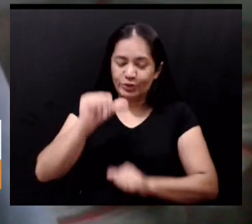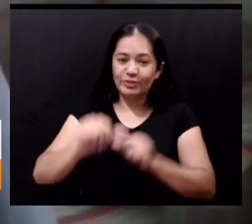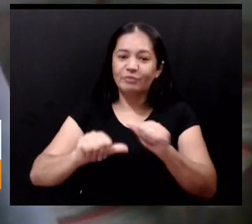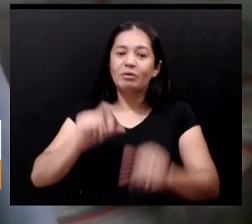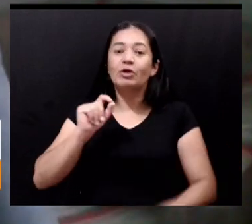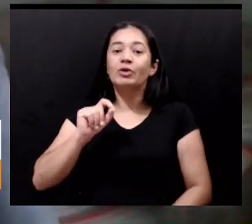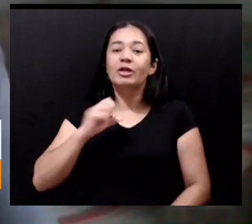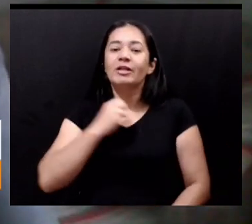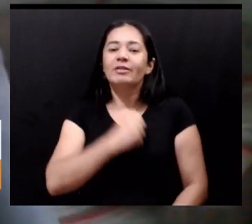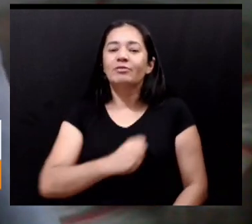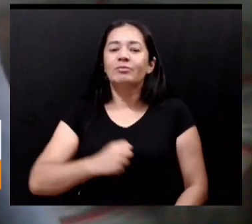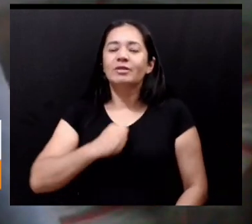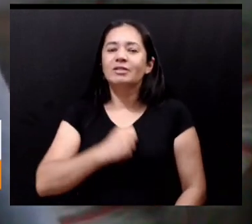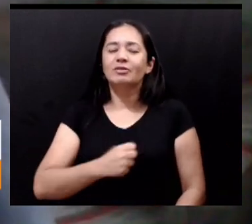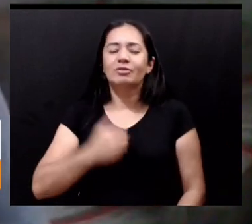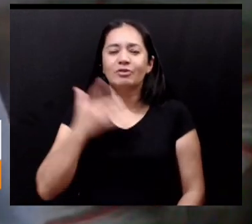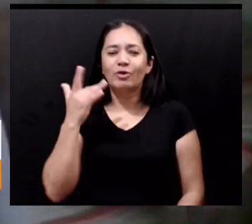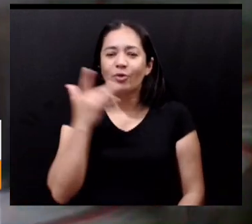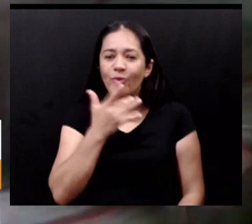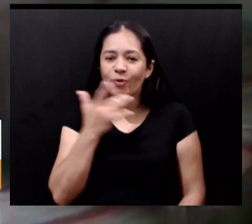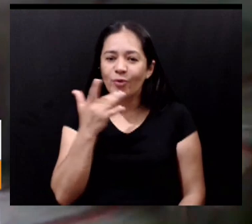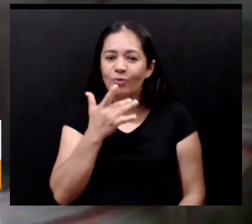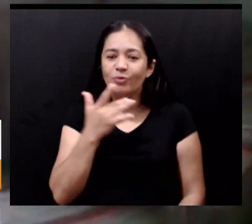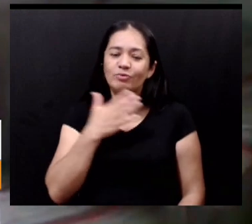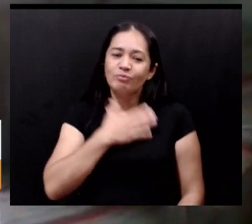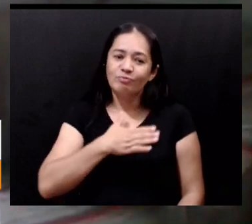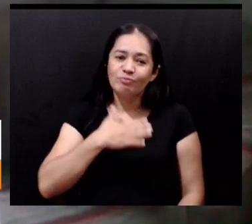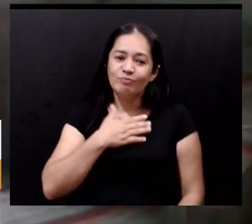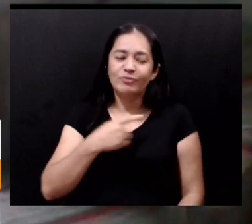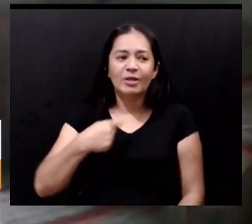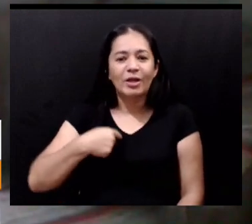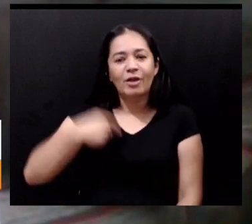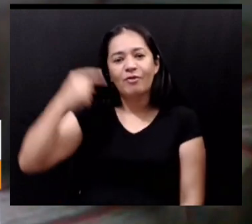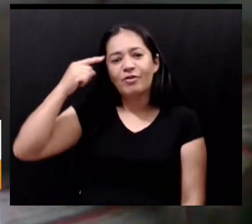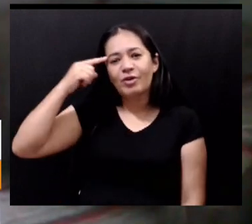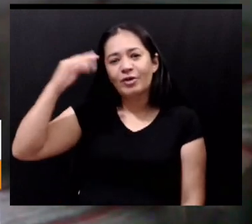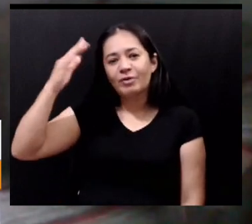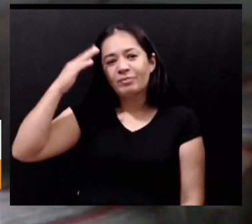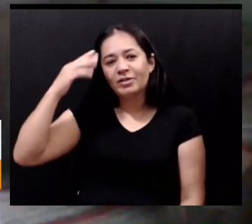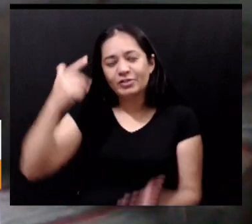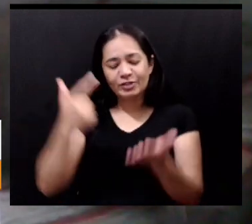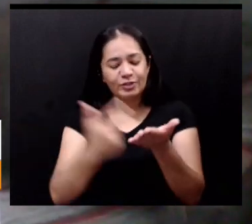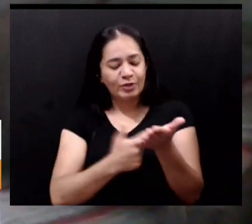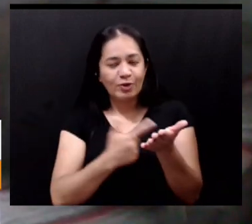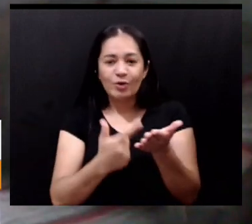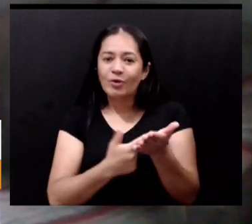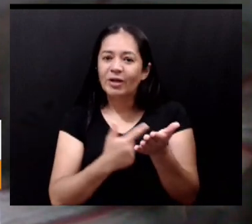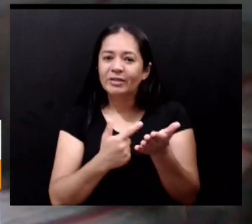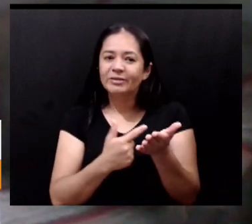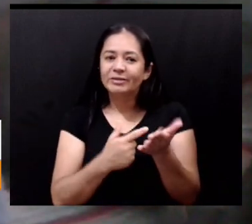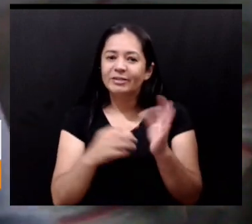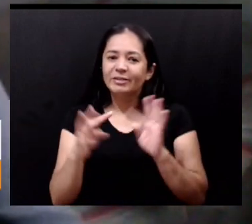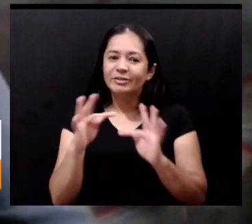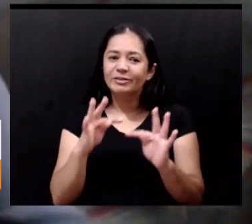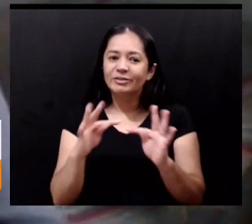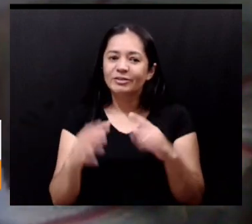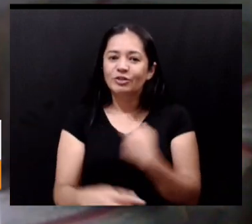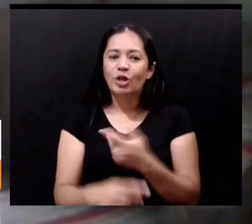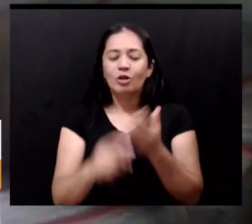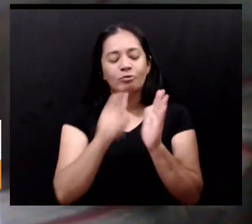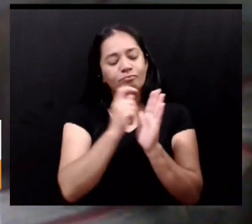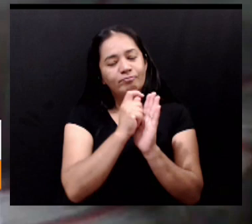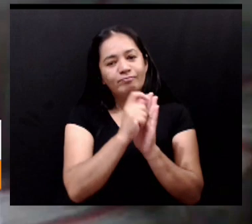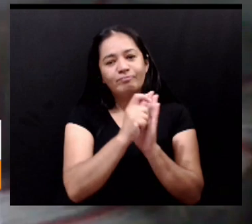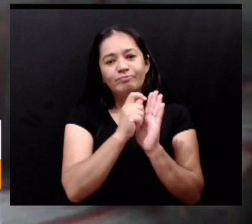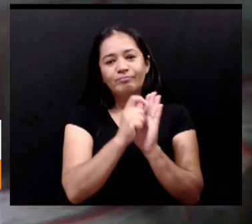Eu estou imaginando aqui, né, o caderno terapêutico da Júlia, e nós escrevendo historinhas